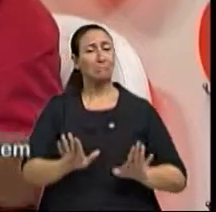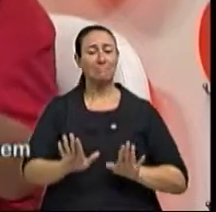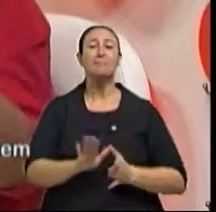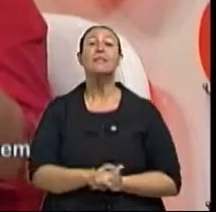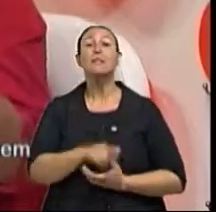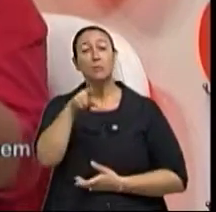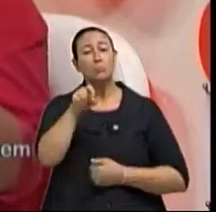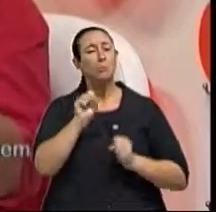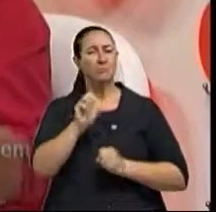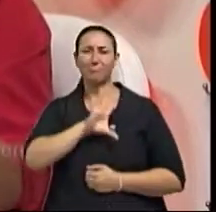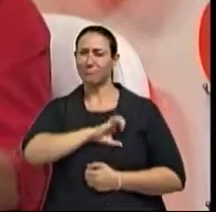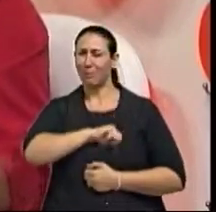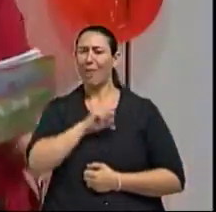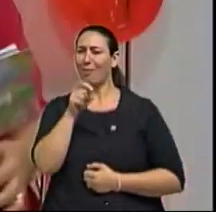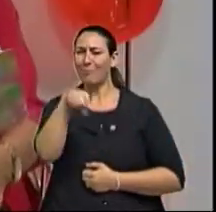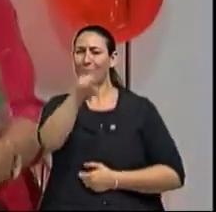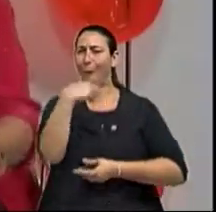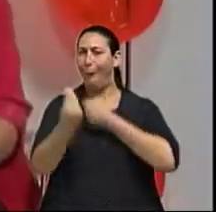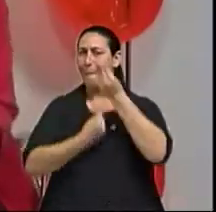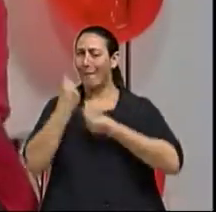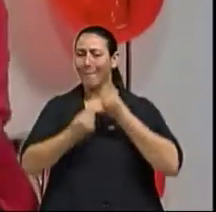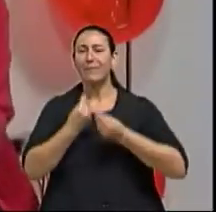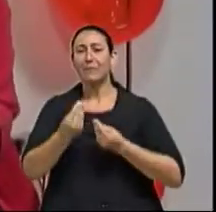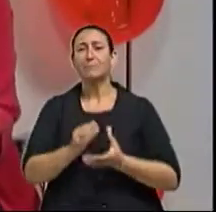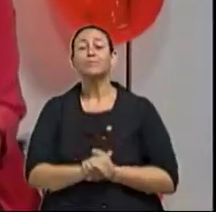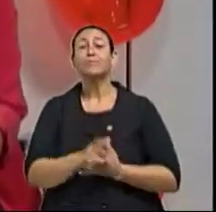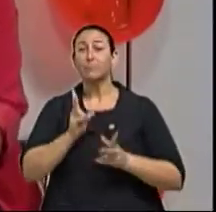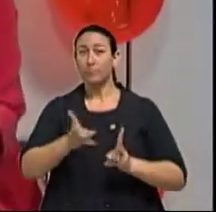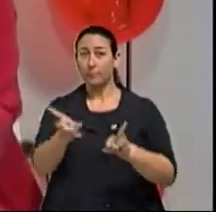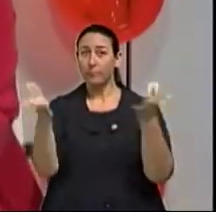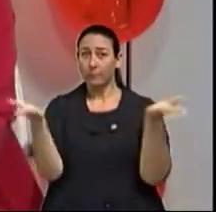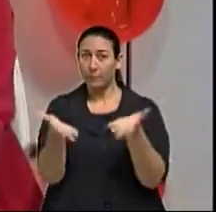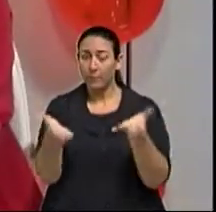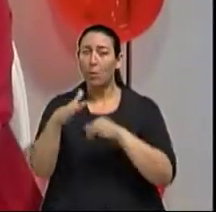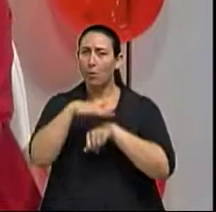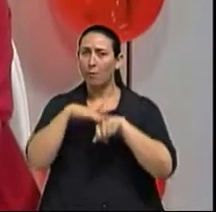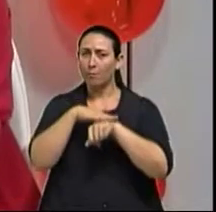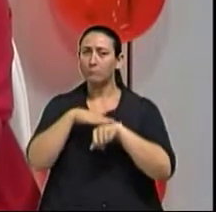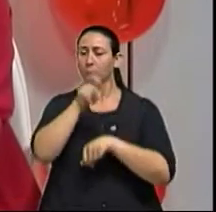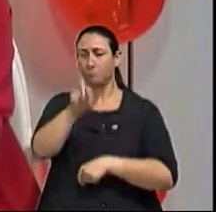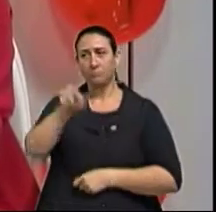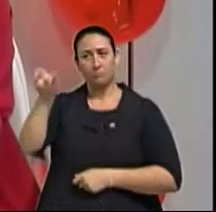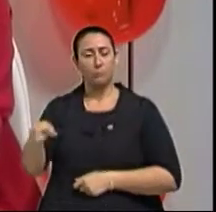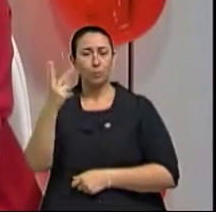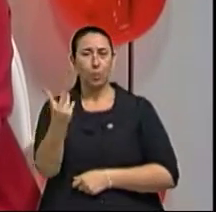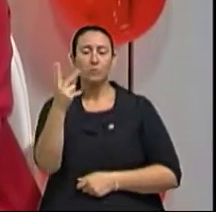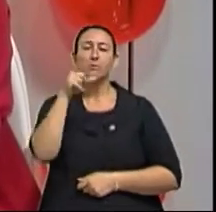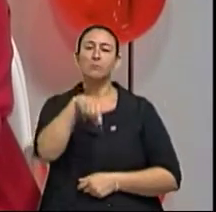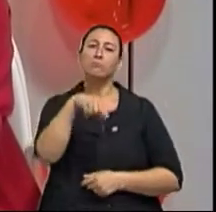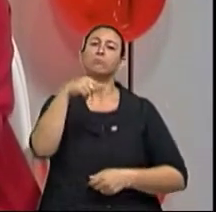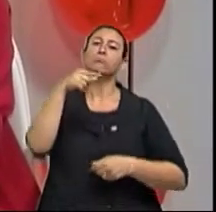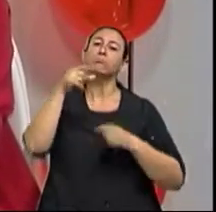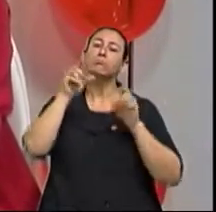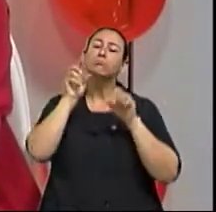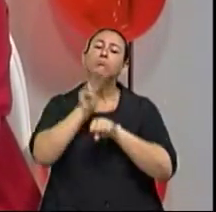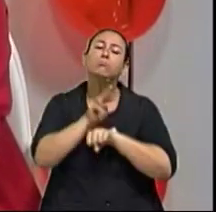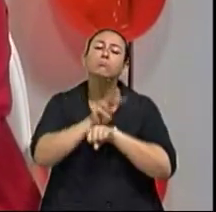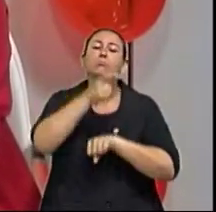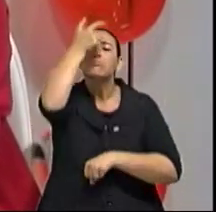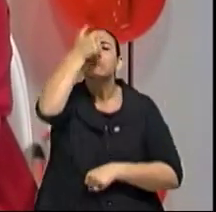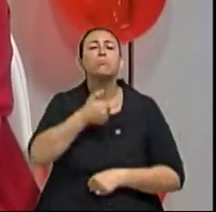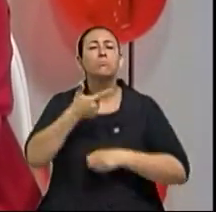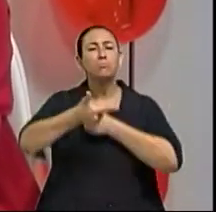facebook.com/programa Viva Bem. A gente adora os comentários de vocês, hein? Continuamos nossa conversa sobre 2050, o cuidador de idosos e o papel